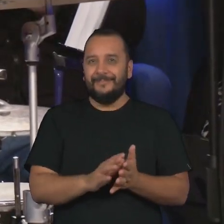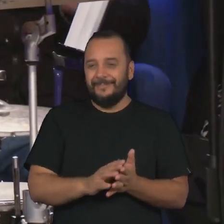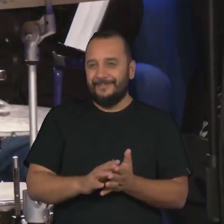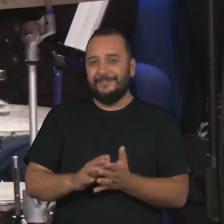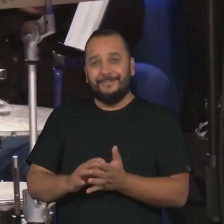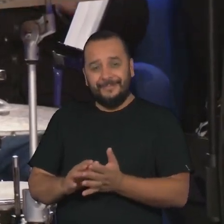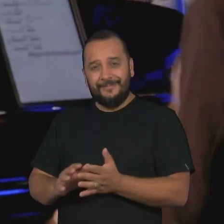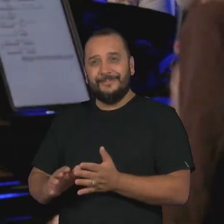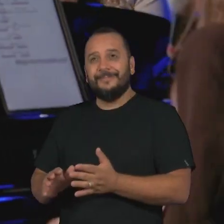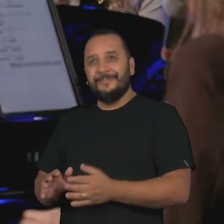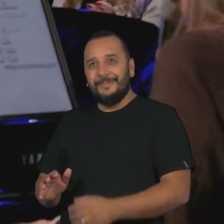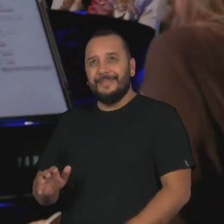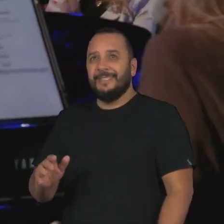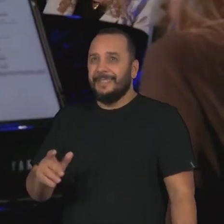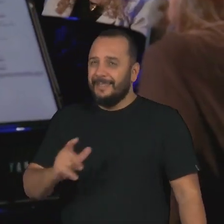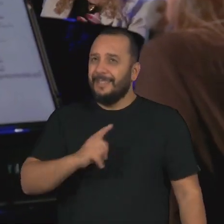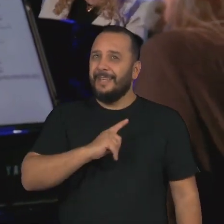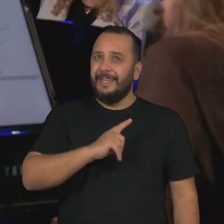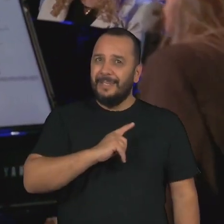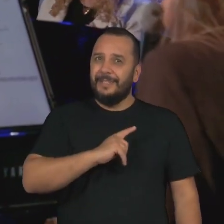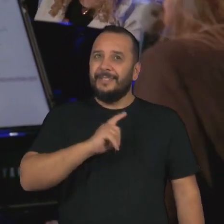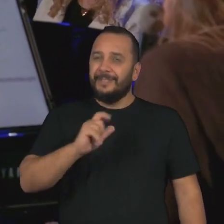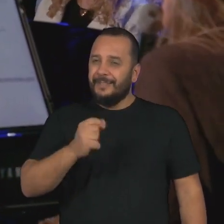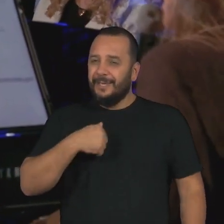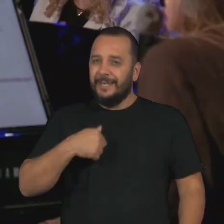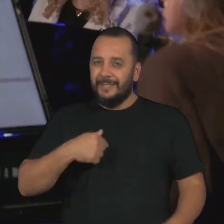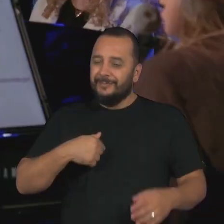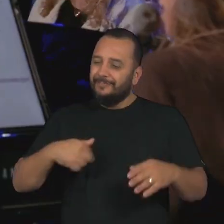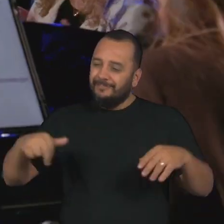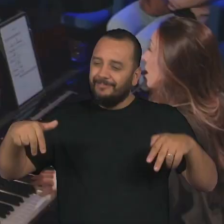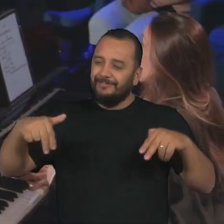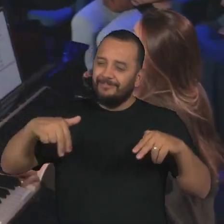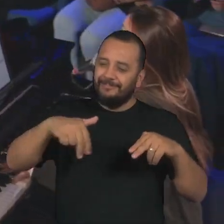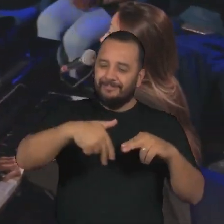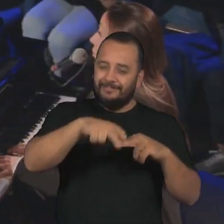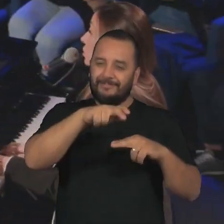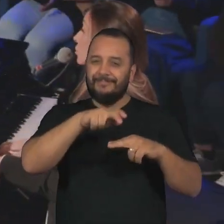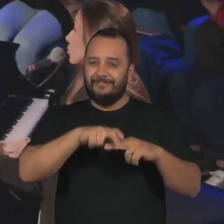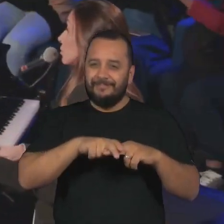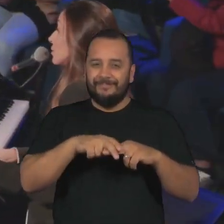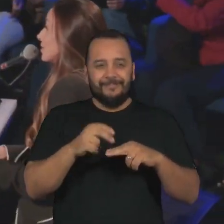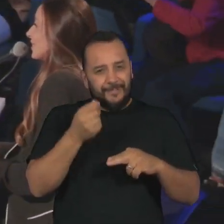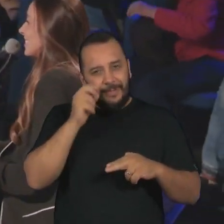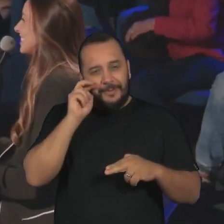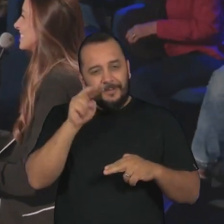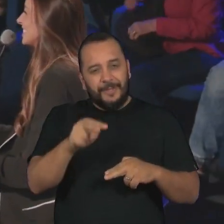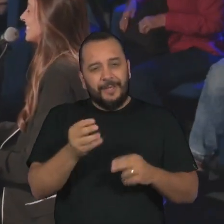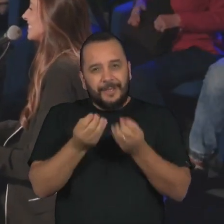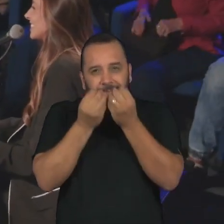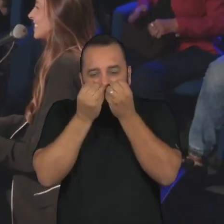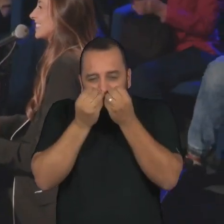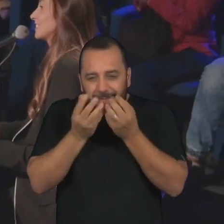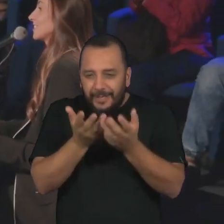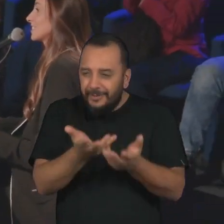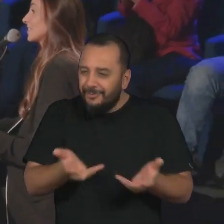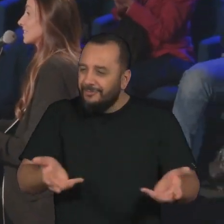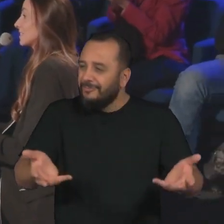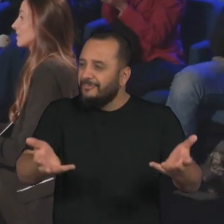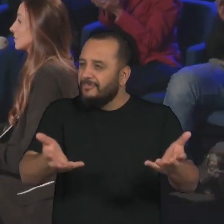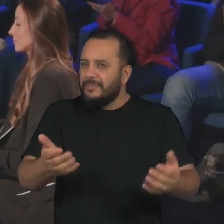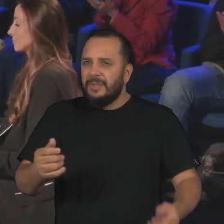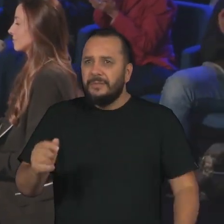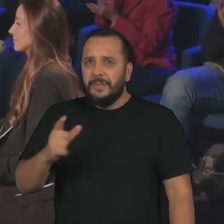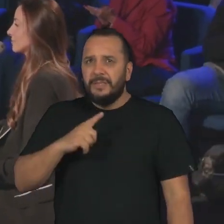No palco, na praça, no circo, no banco de jardim, correndo no escuro, bichado no muro. Você